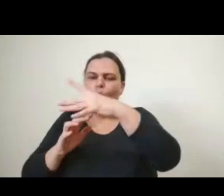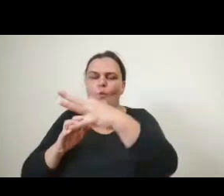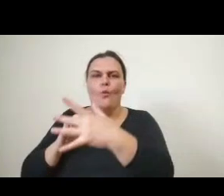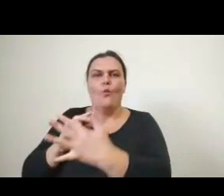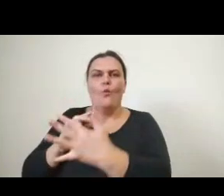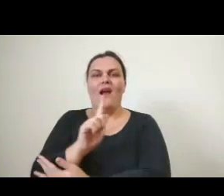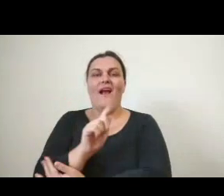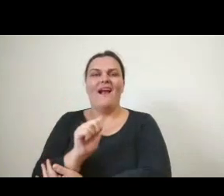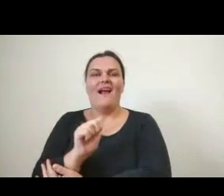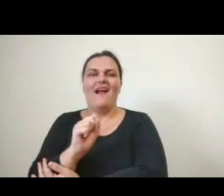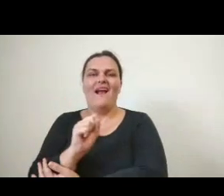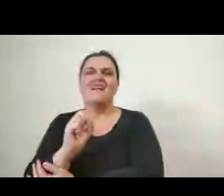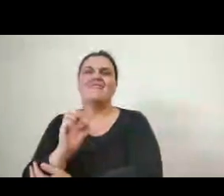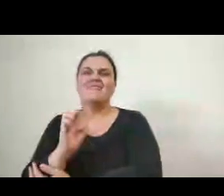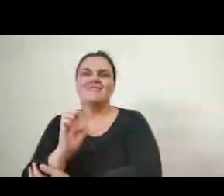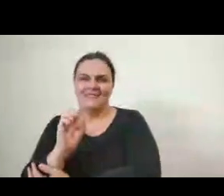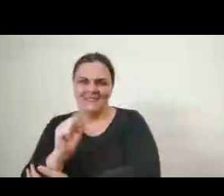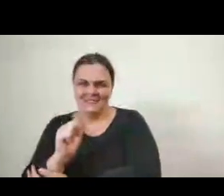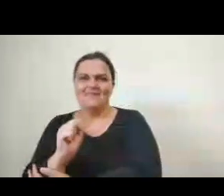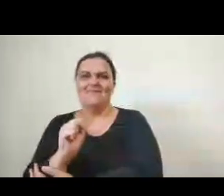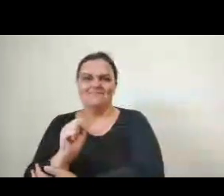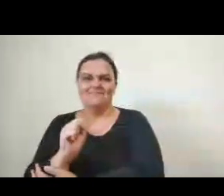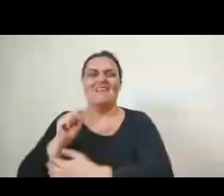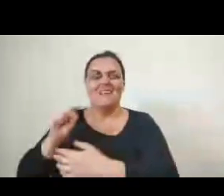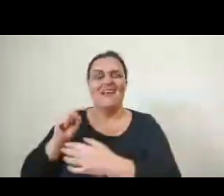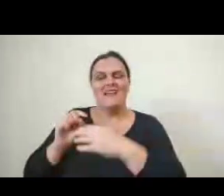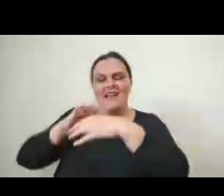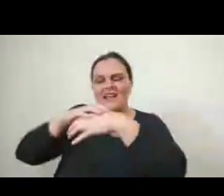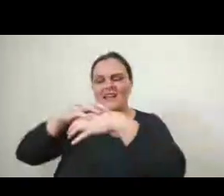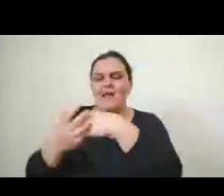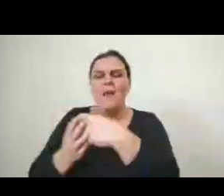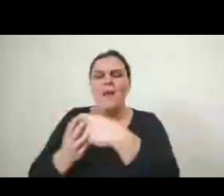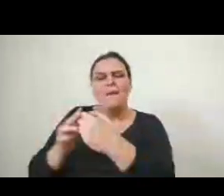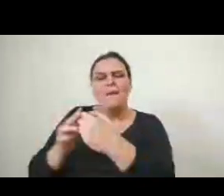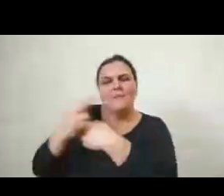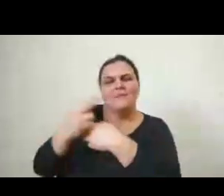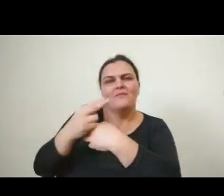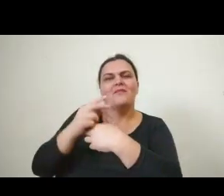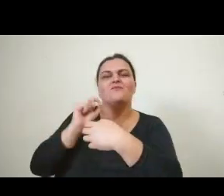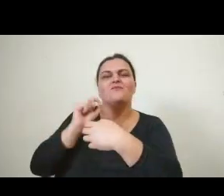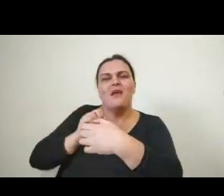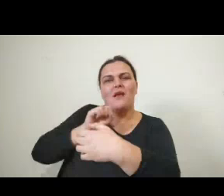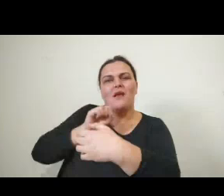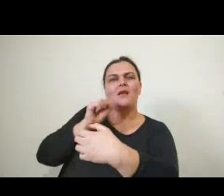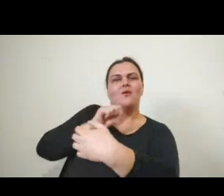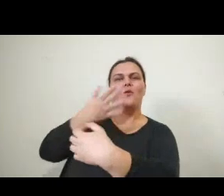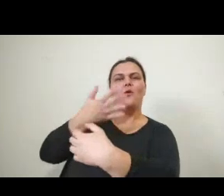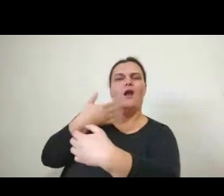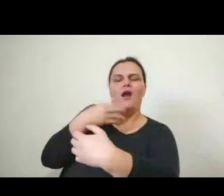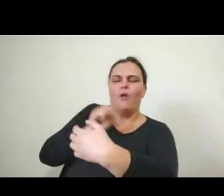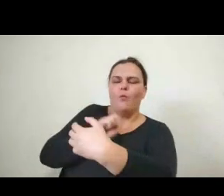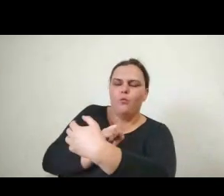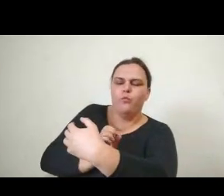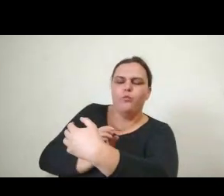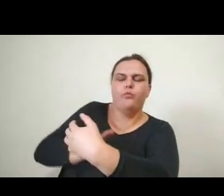Aquecendo, então, mantendo esse calor na atmosfera, aquecendo a